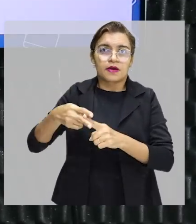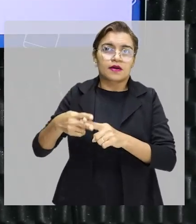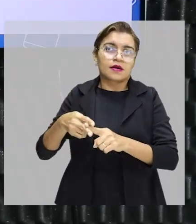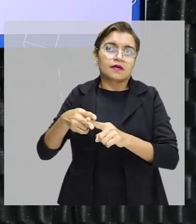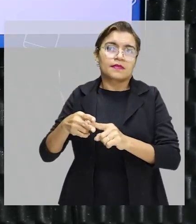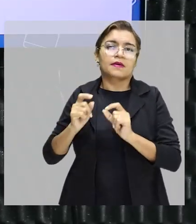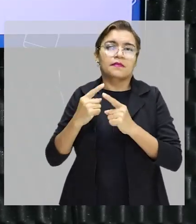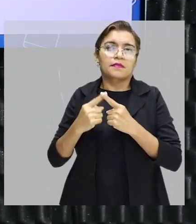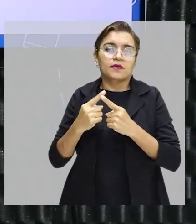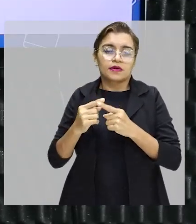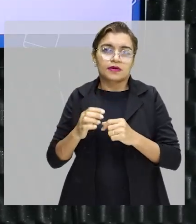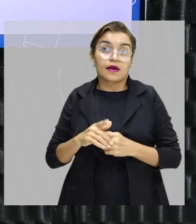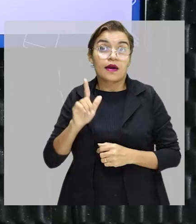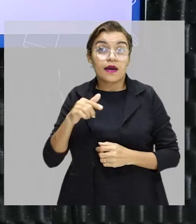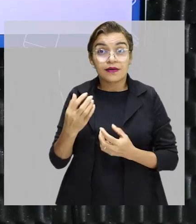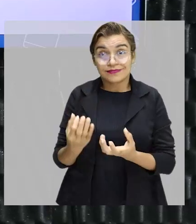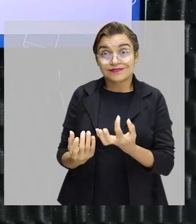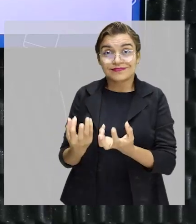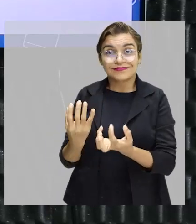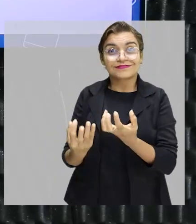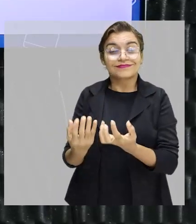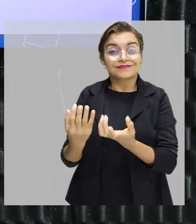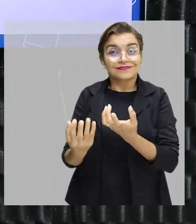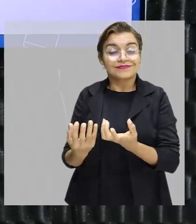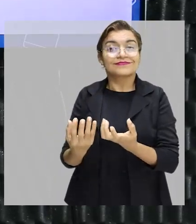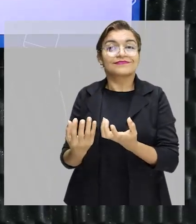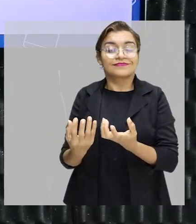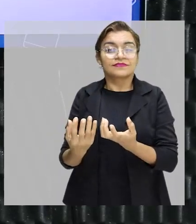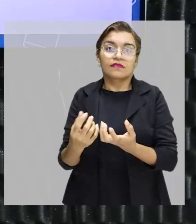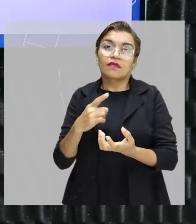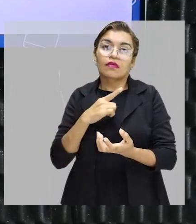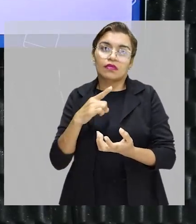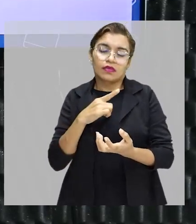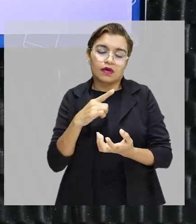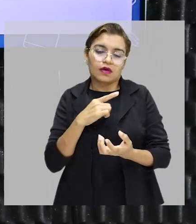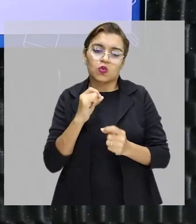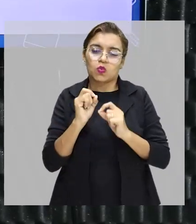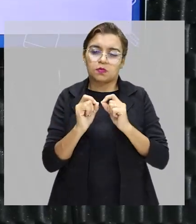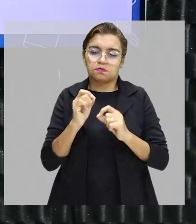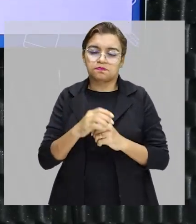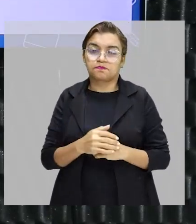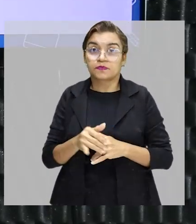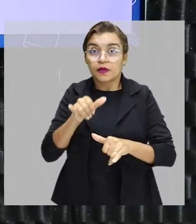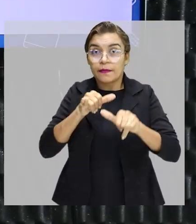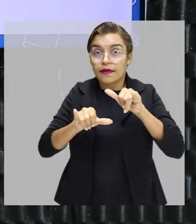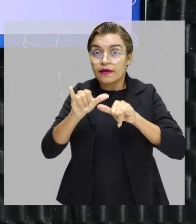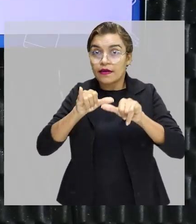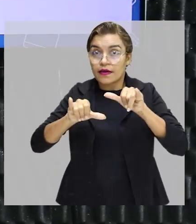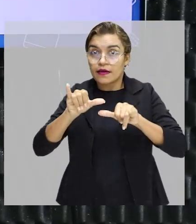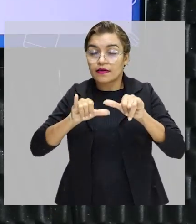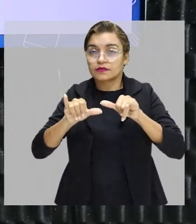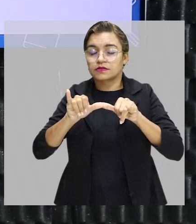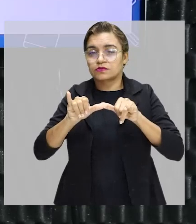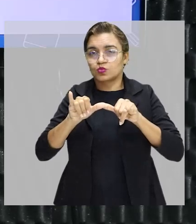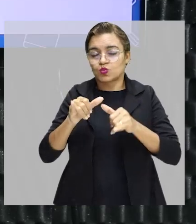né, na combustão. Então, o que acontece? Eu vou ter uma reação química, o combustível com